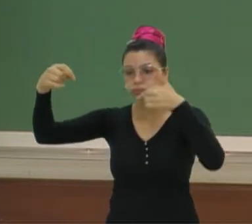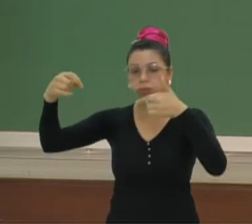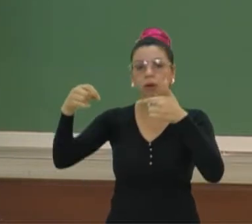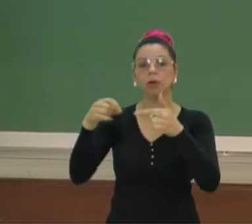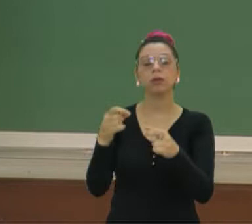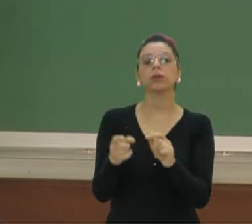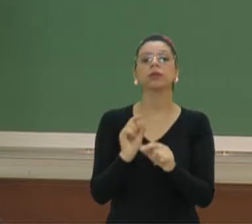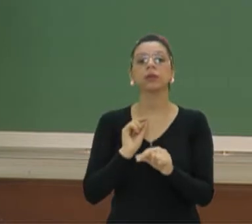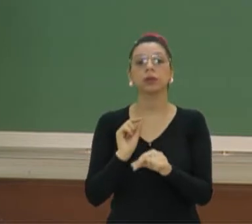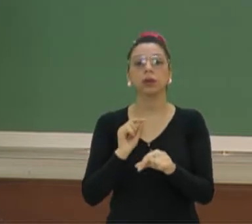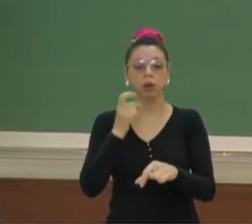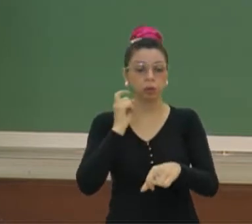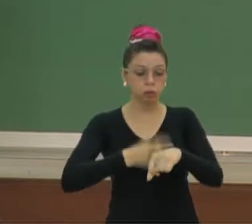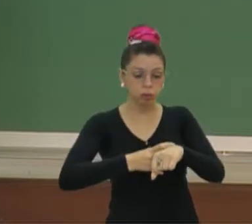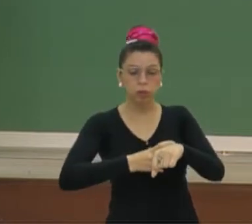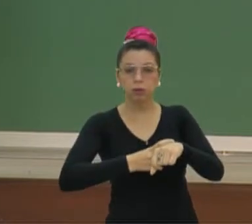sólidos.